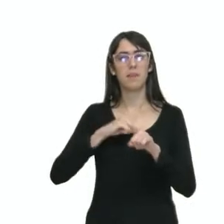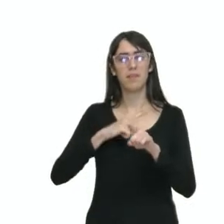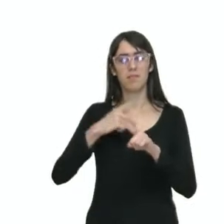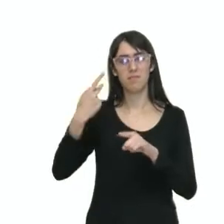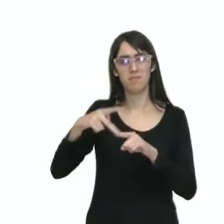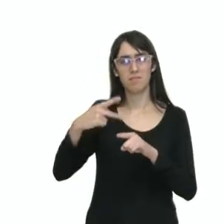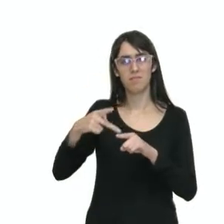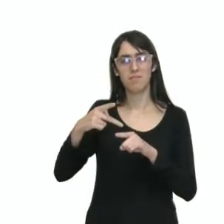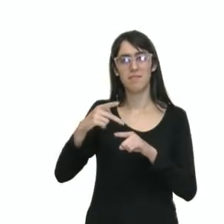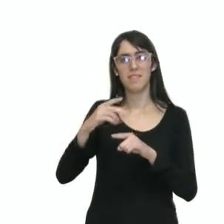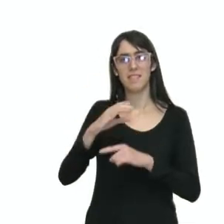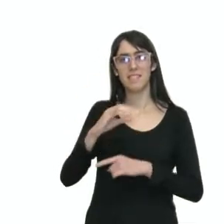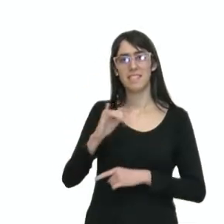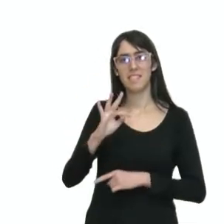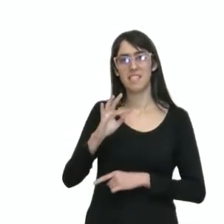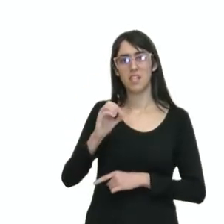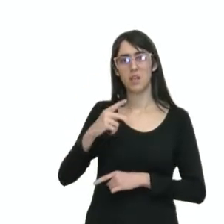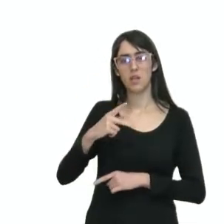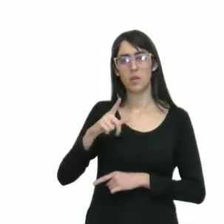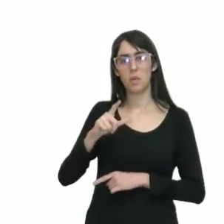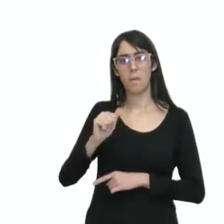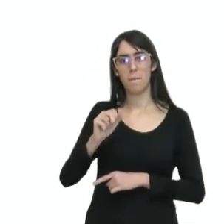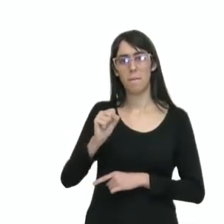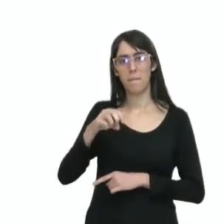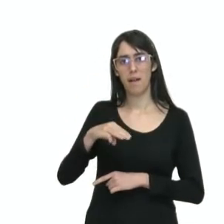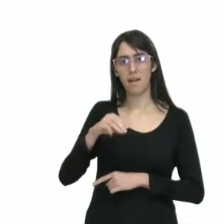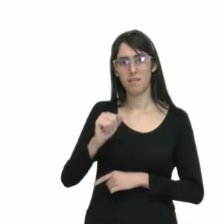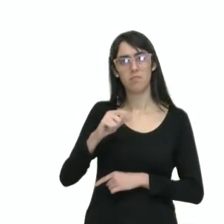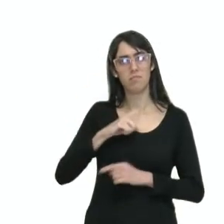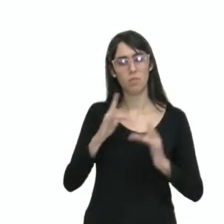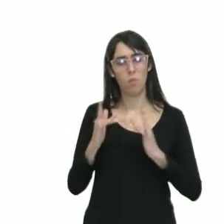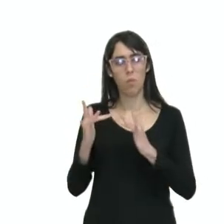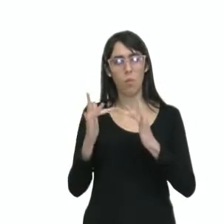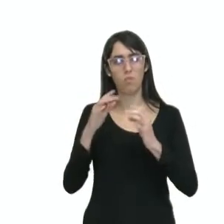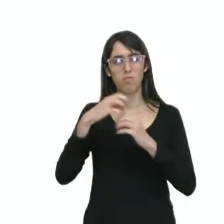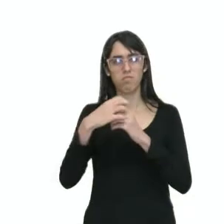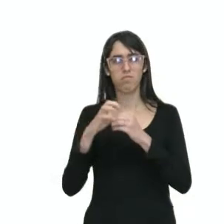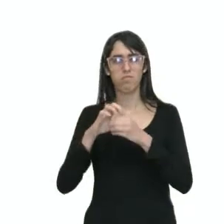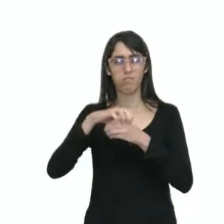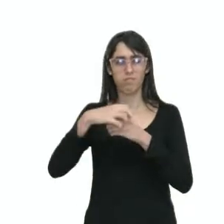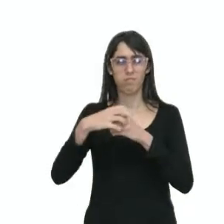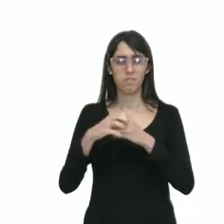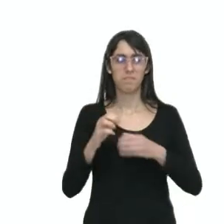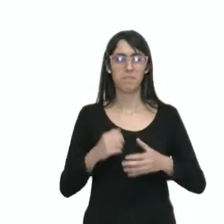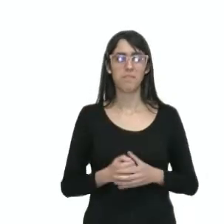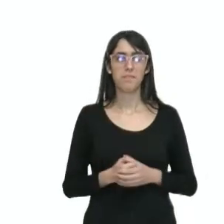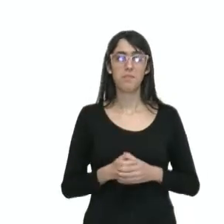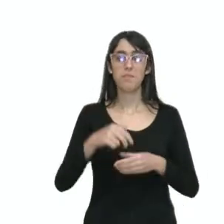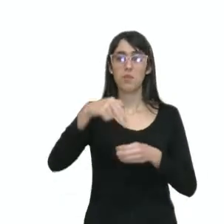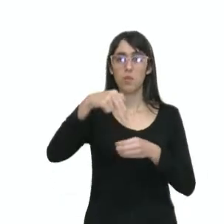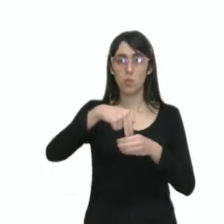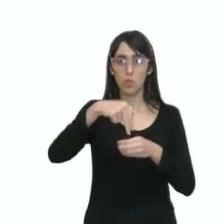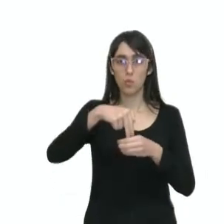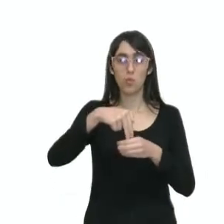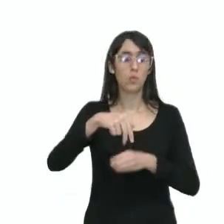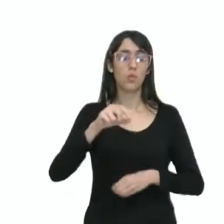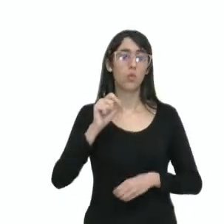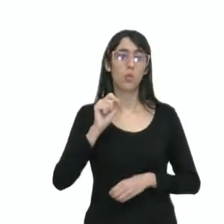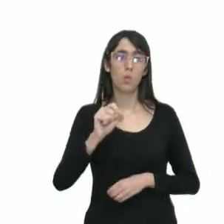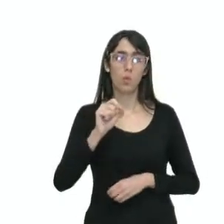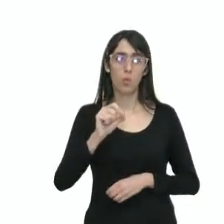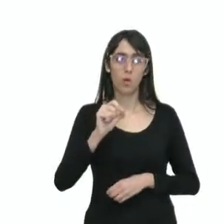porozinhos aqui, ó, os poros nucleares. o núcleo é